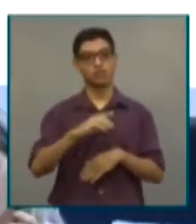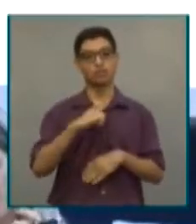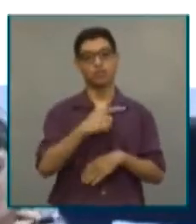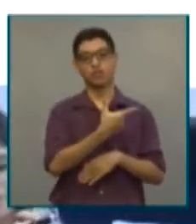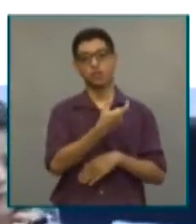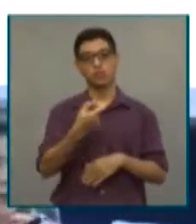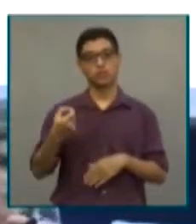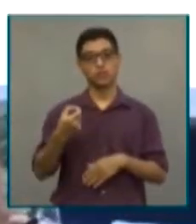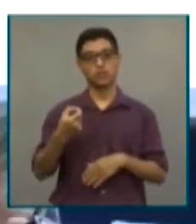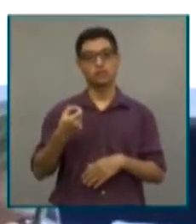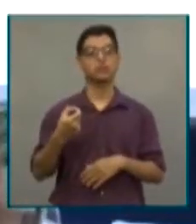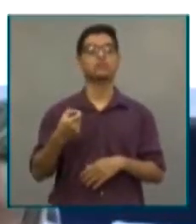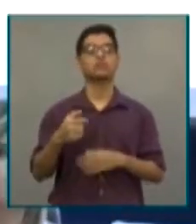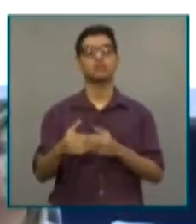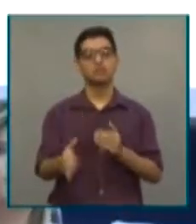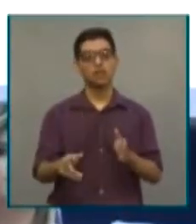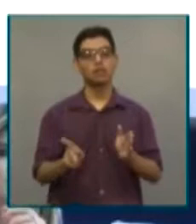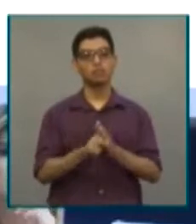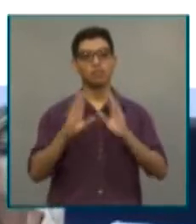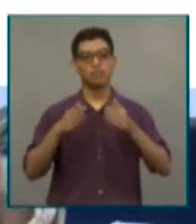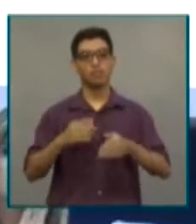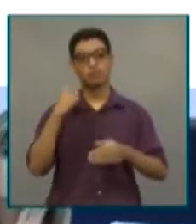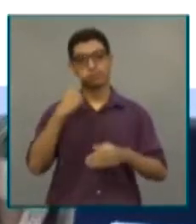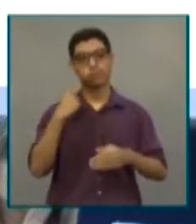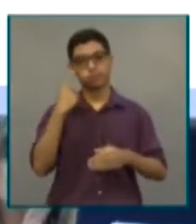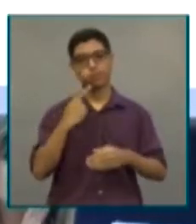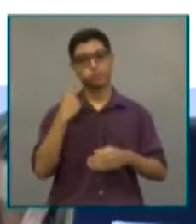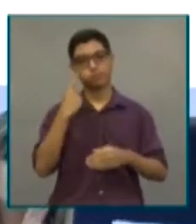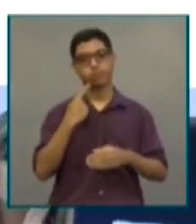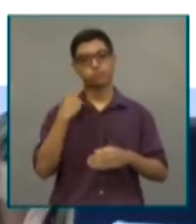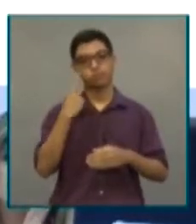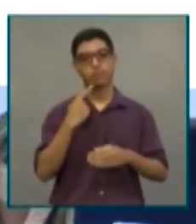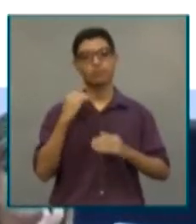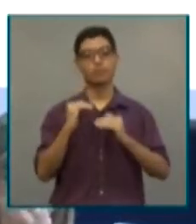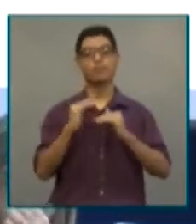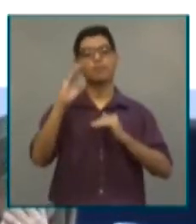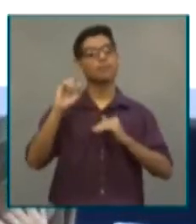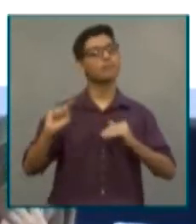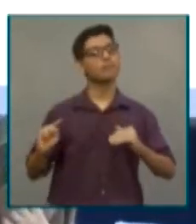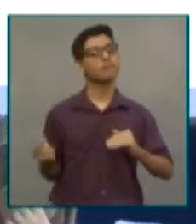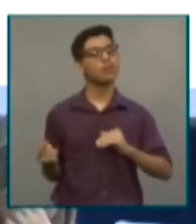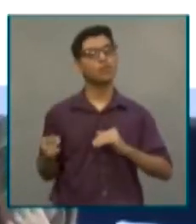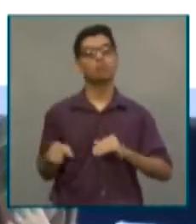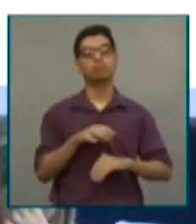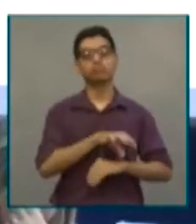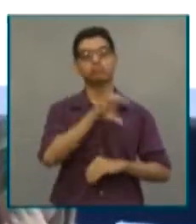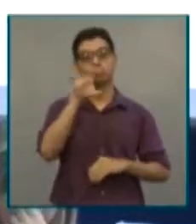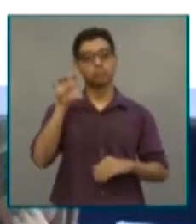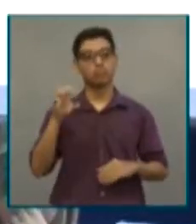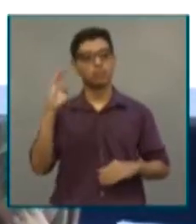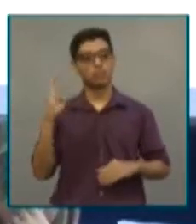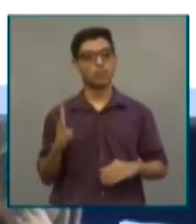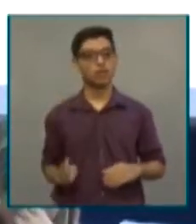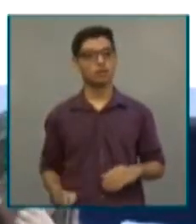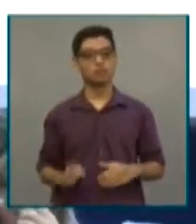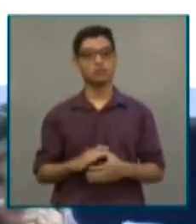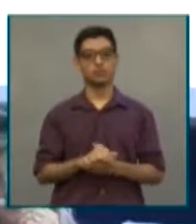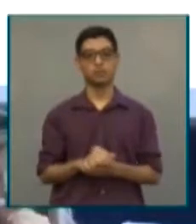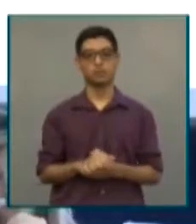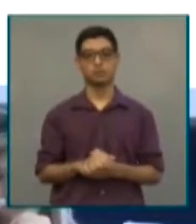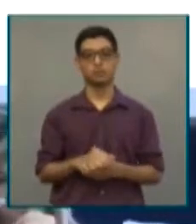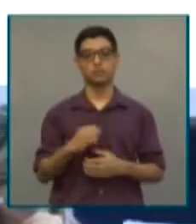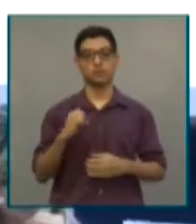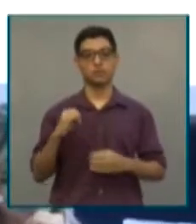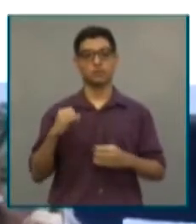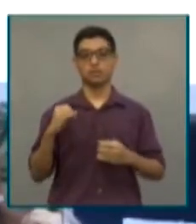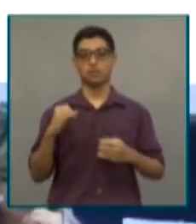todo o Estado. Mais de 1.000 em todo o Brasil, onde o advogado não tem mais carência. Coloque quem quiser como dependente até a secretária. Tenha